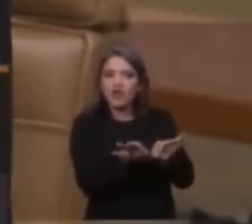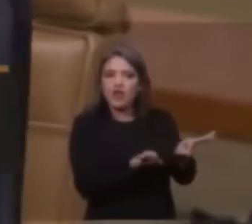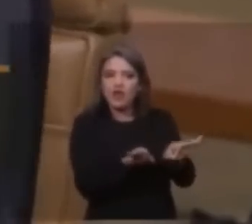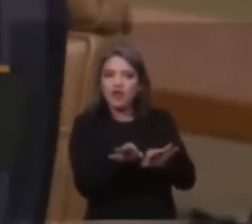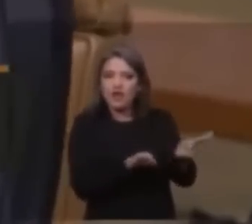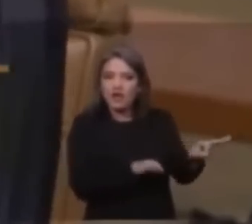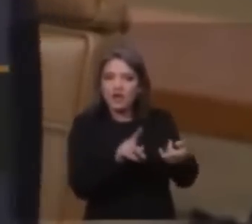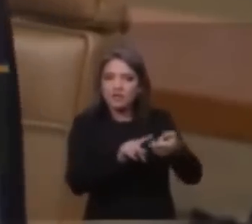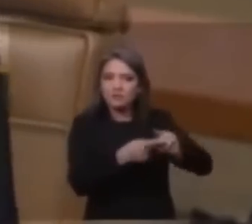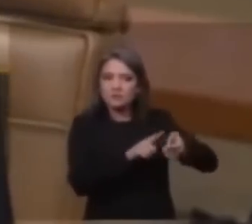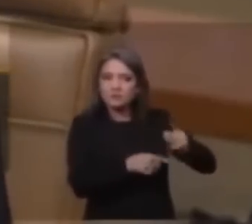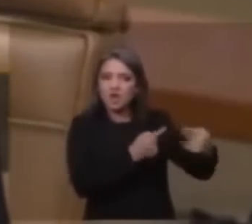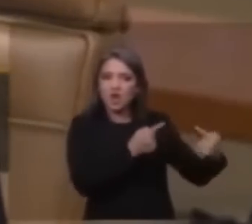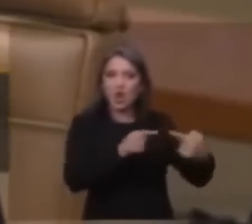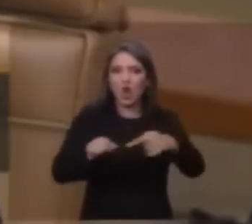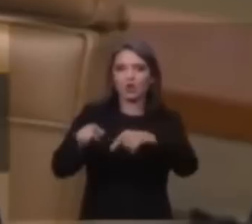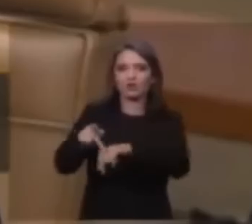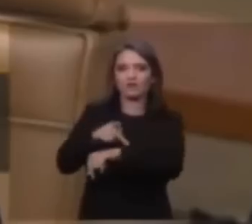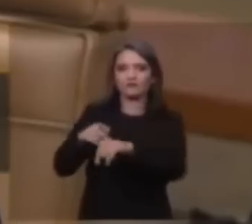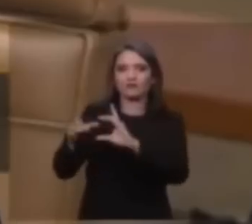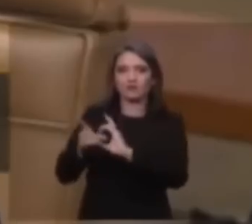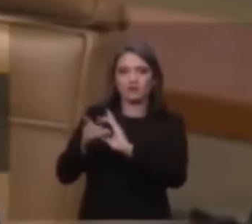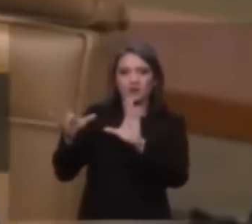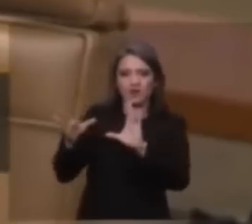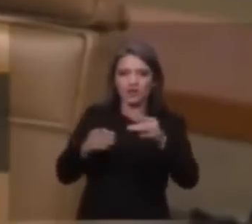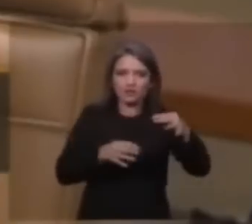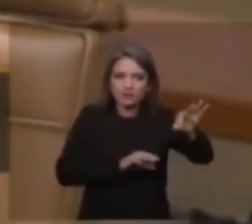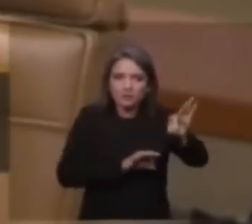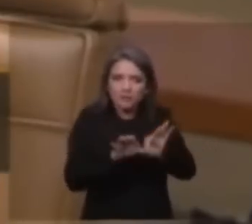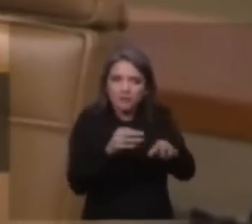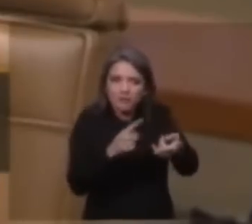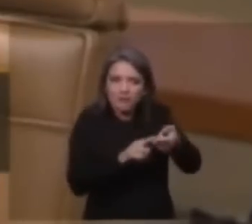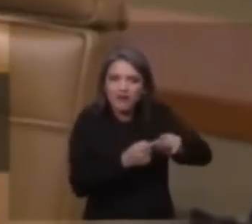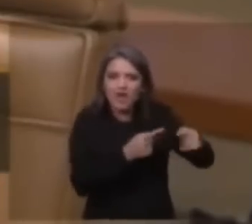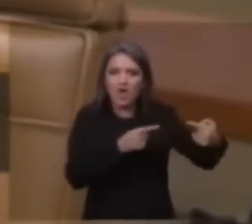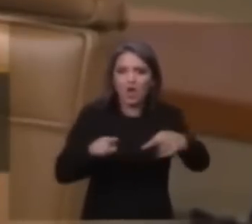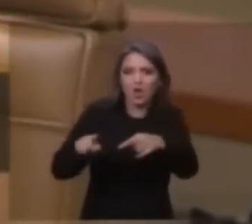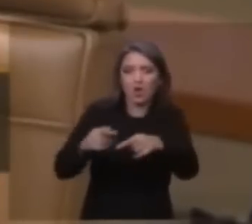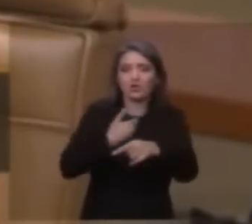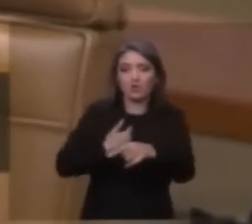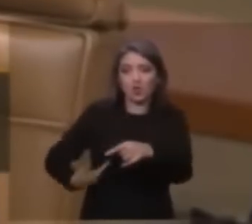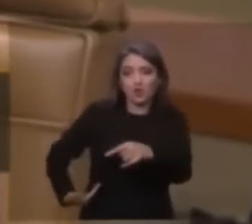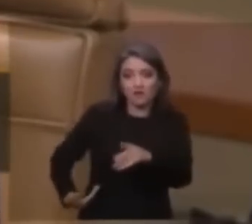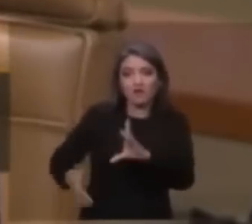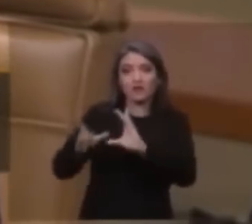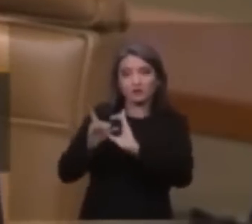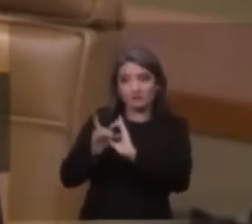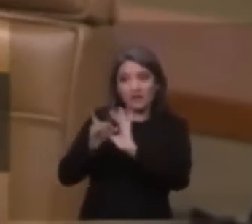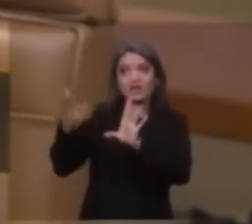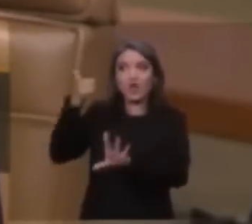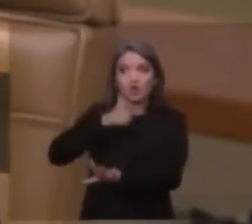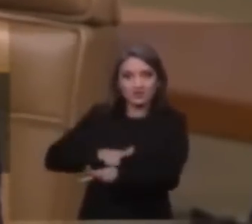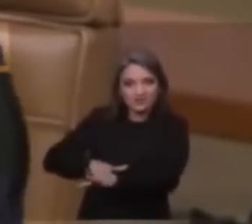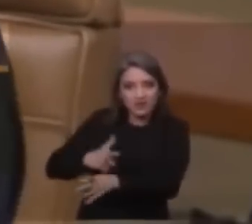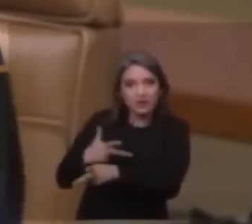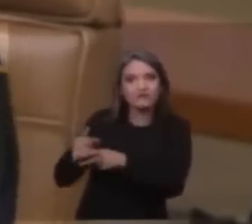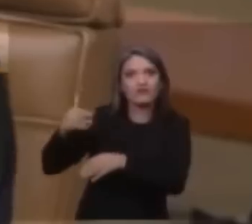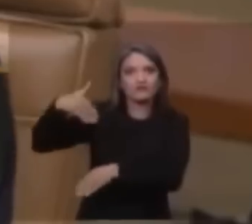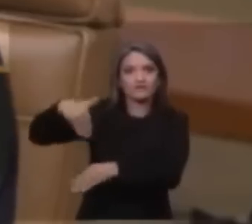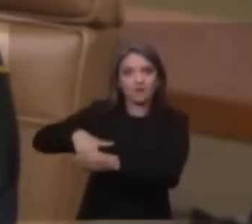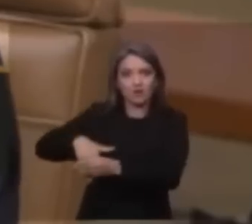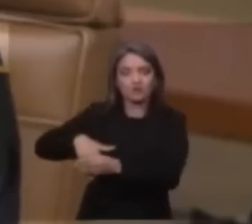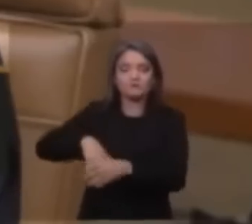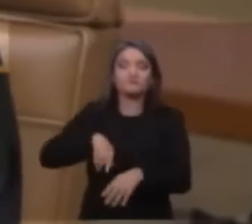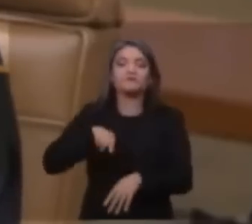direito trabalham contra um governo democraticamente eleito trabalho contra esse